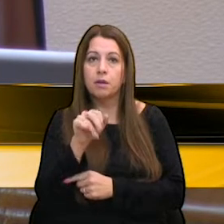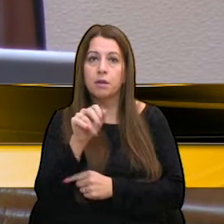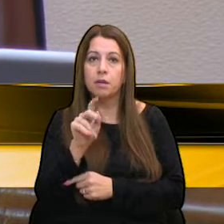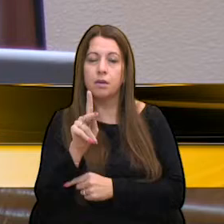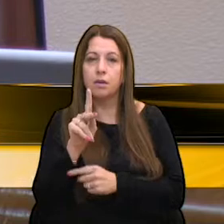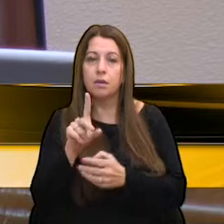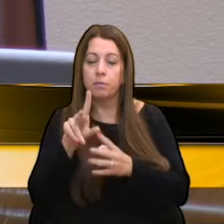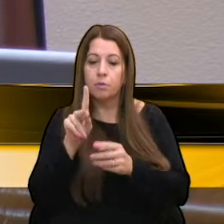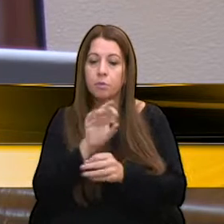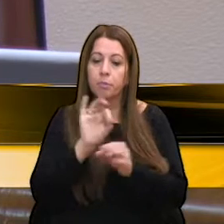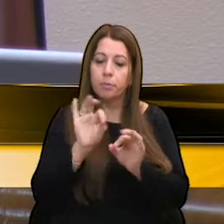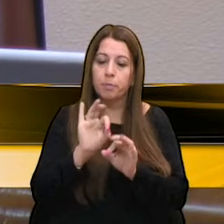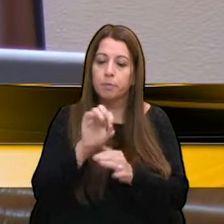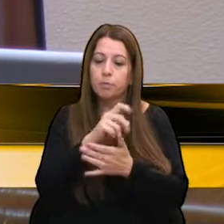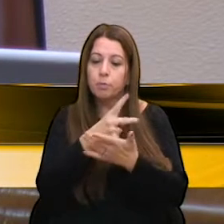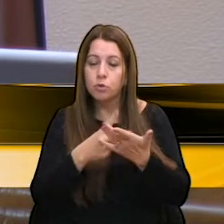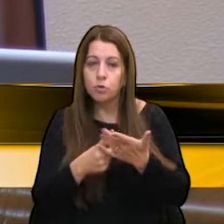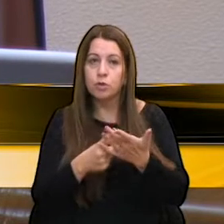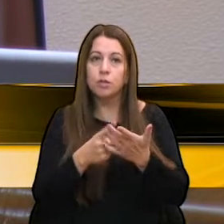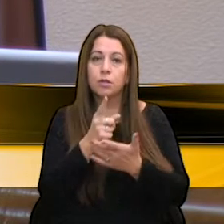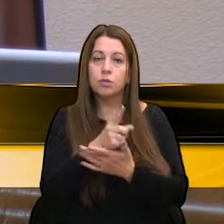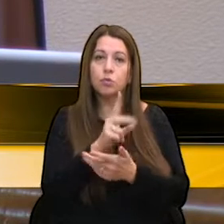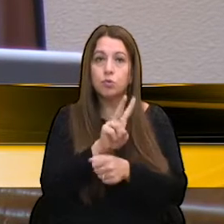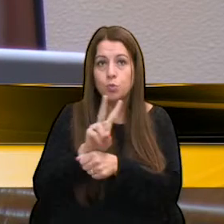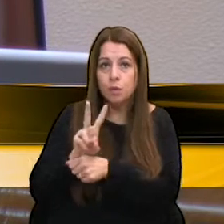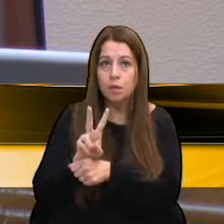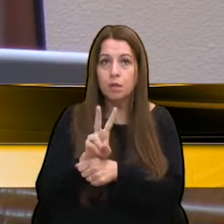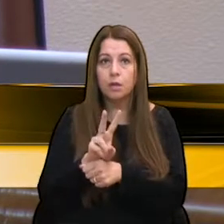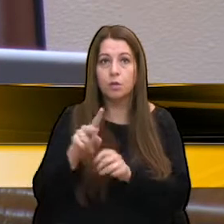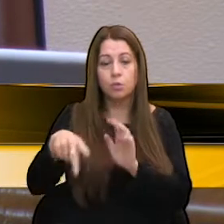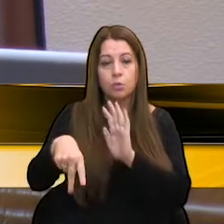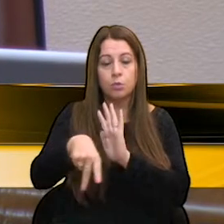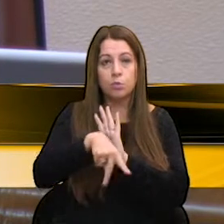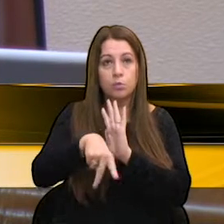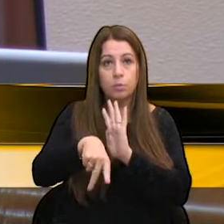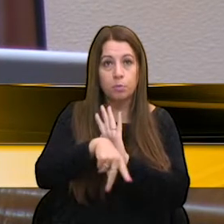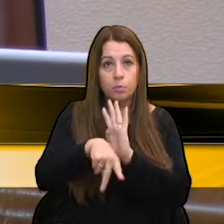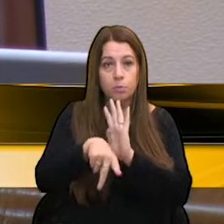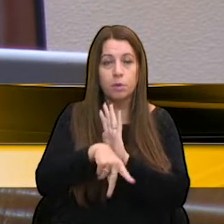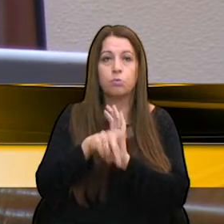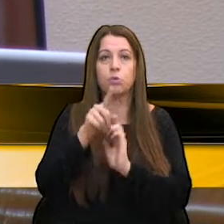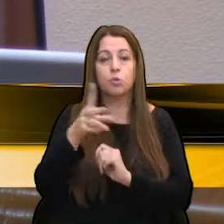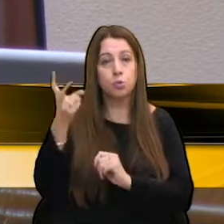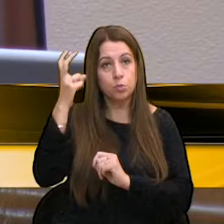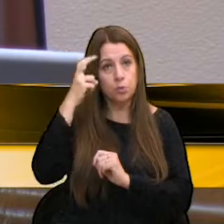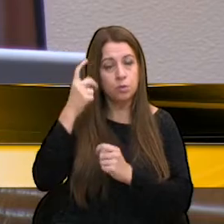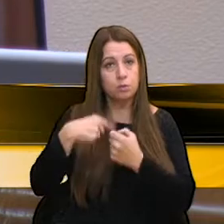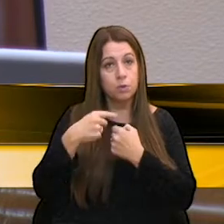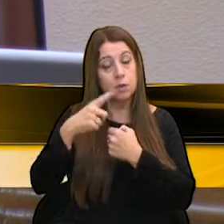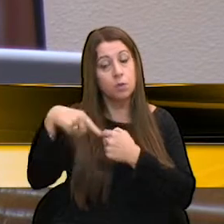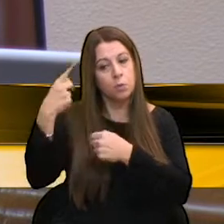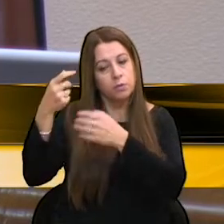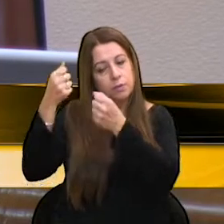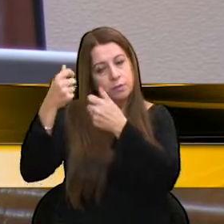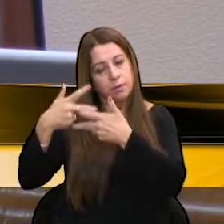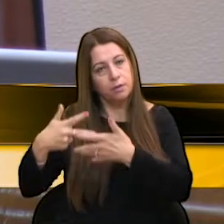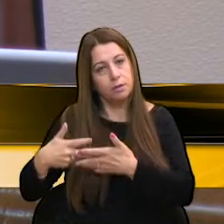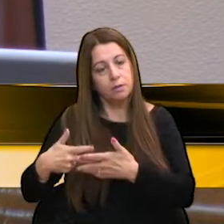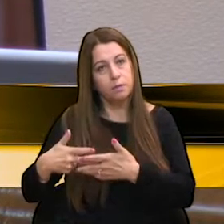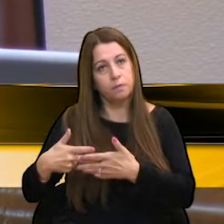a adoção de projetos de proteção ao patrimônio histórico e cultural no município e da outras